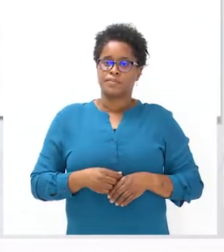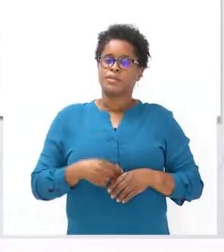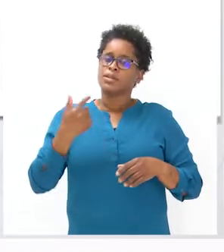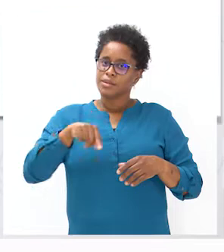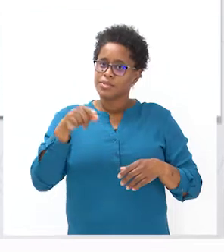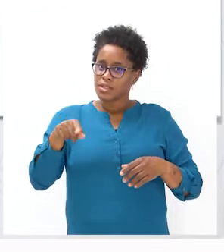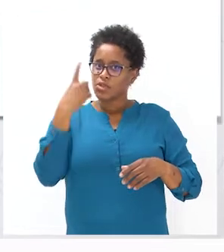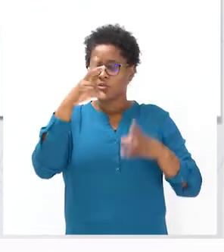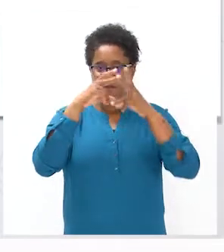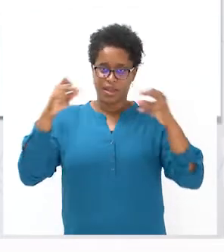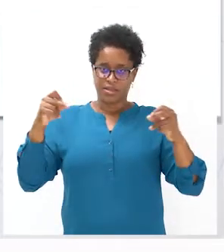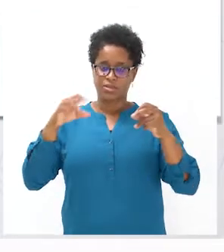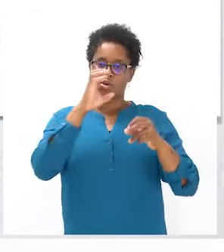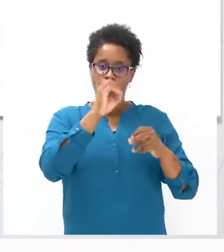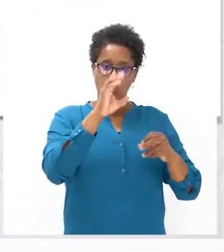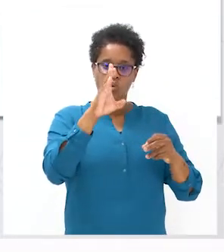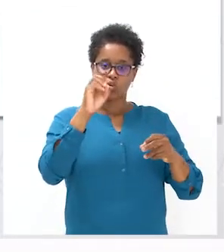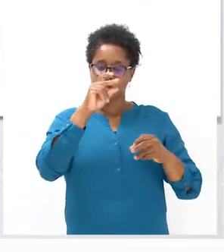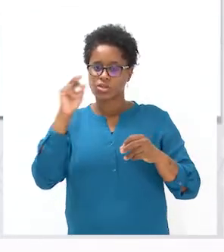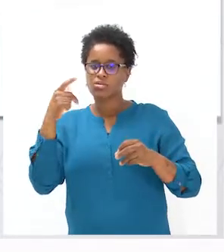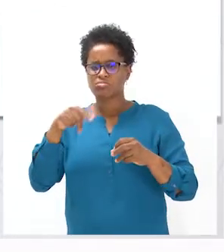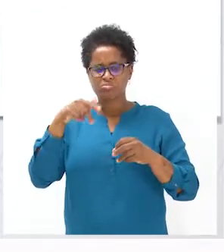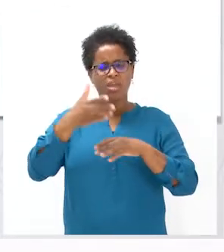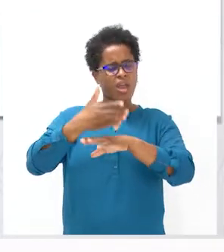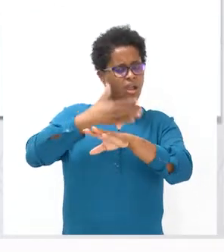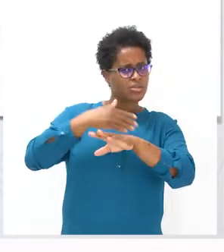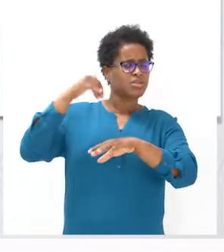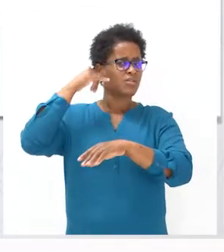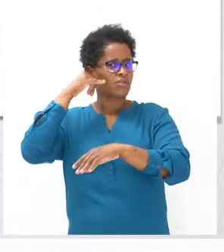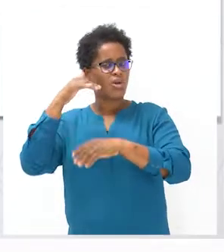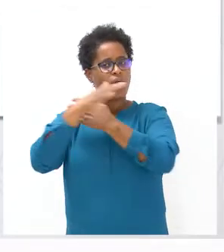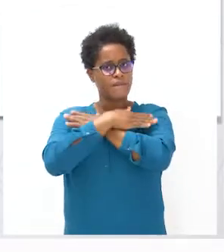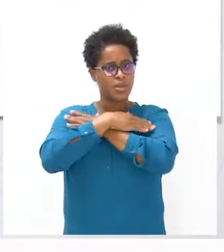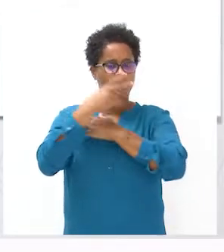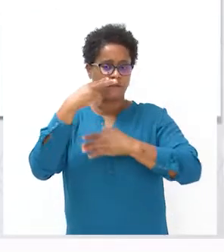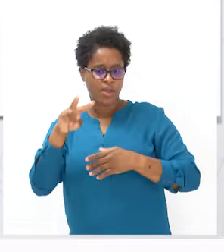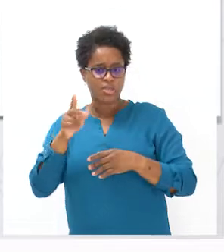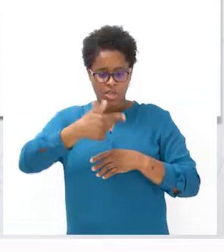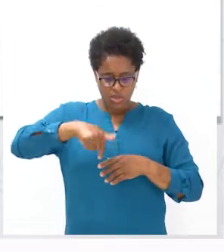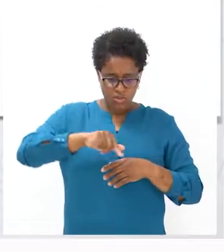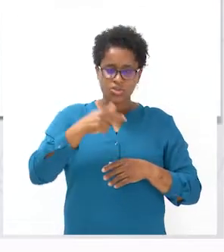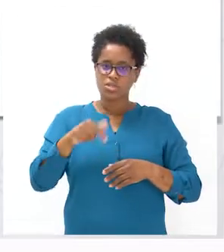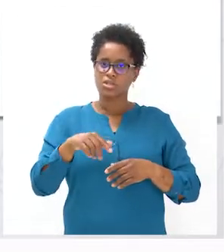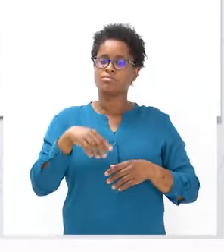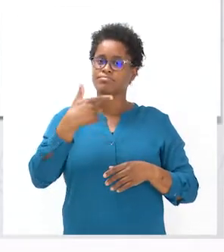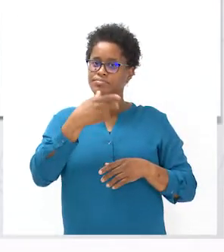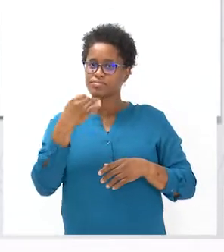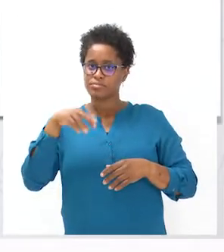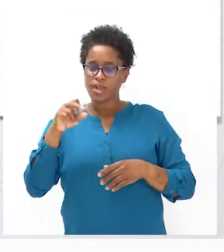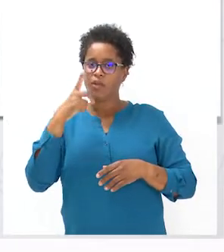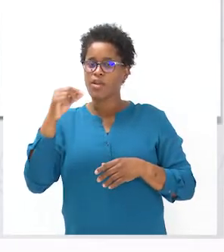Temos aqui uma frase. O João tinha telefonado ao amigo. Vejam, nós temos tinha, de verbo